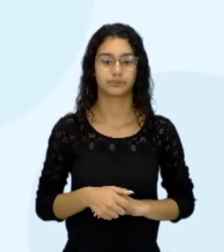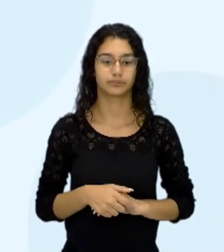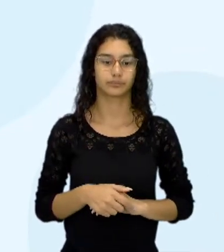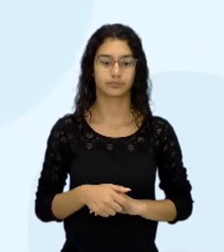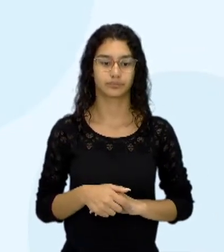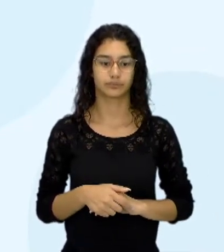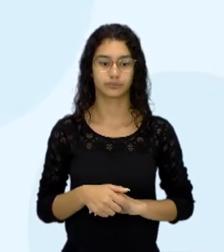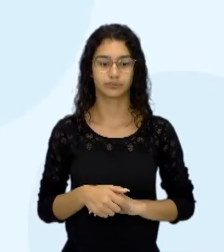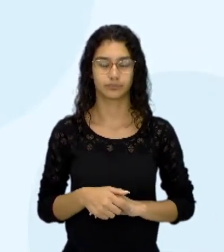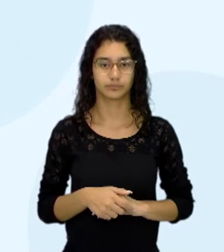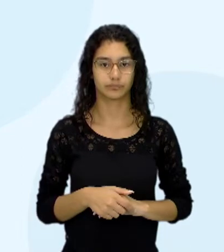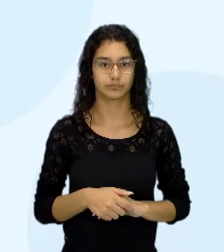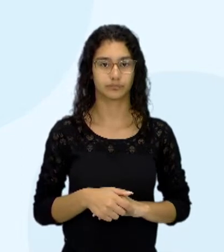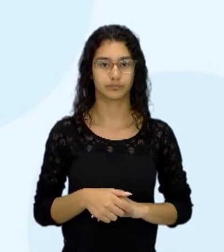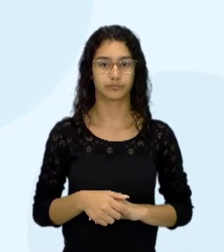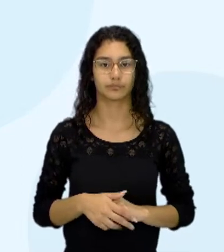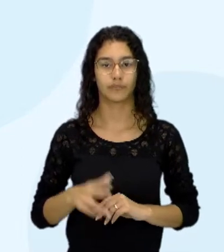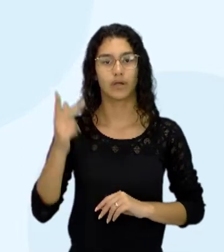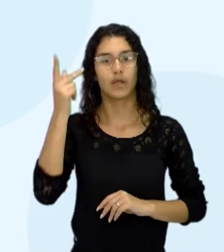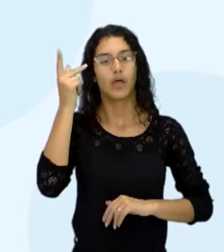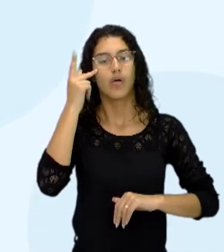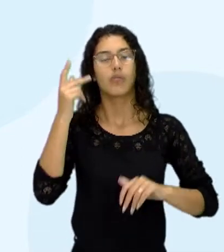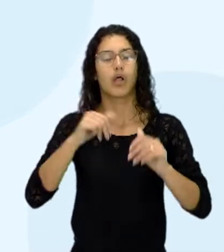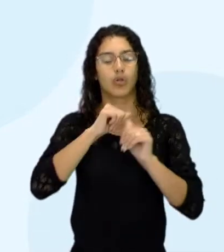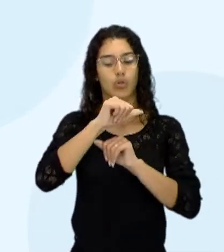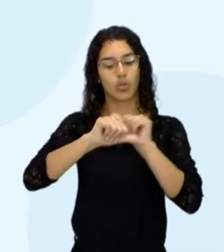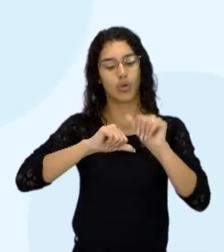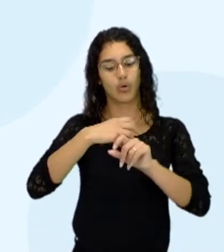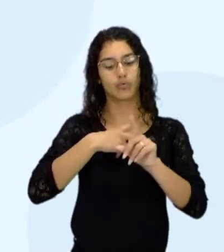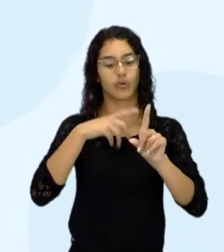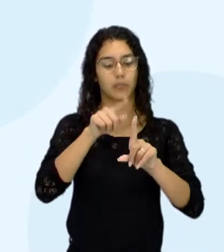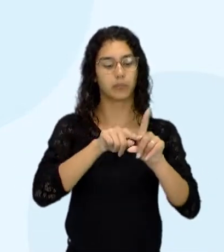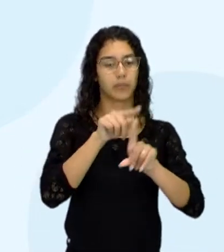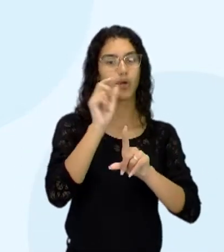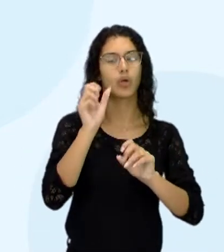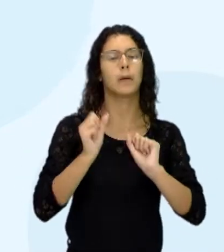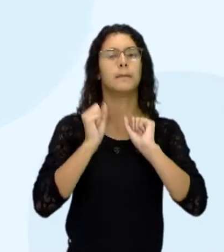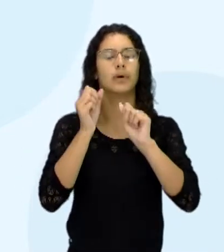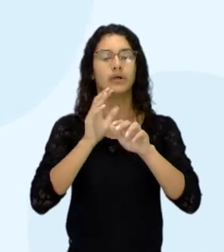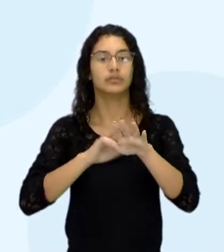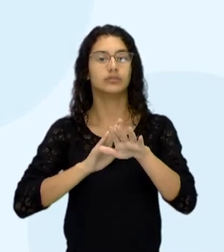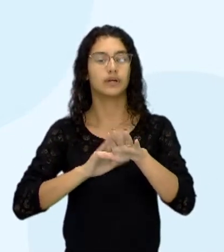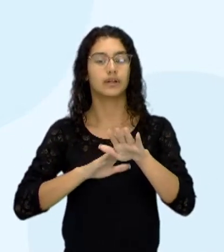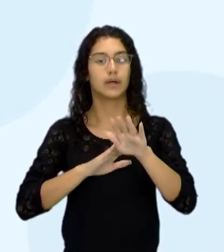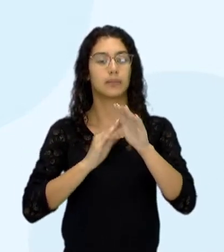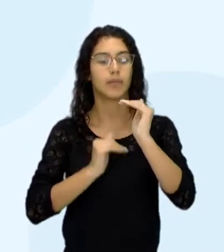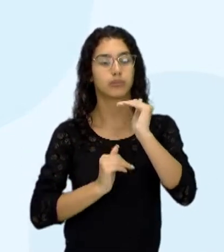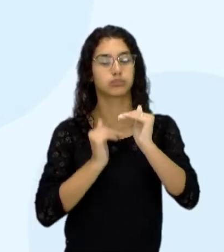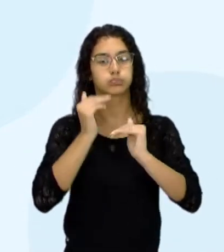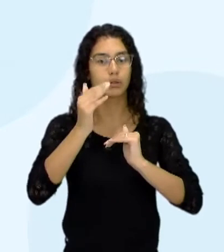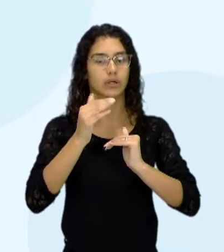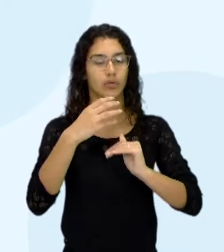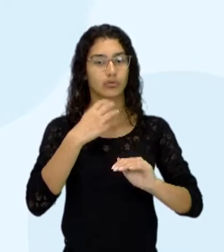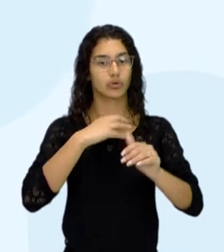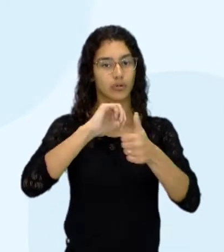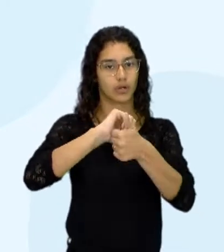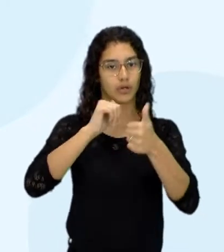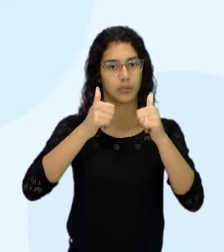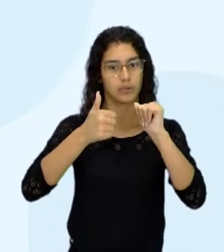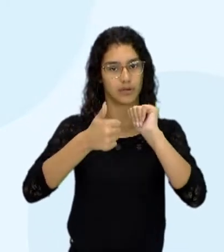a cidade de São Paulo vem se portando em relação às mudanças climáticas e o que pode ser feito para aumentar a capacidade de adaptação